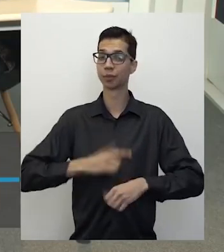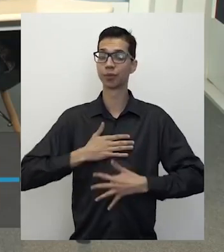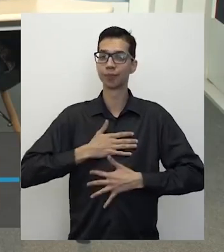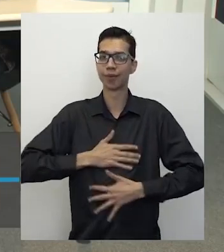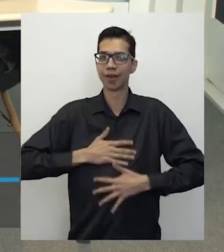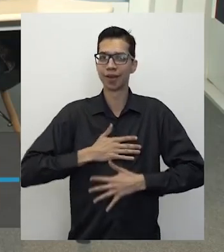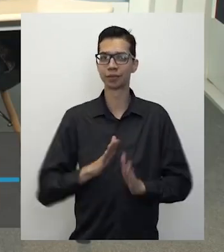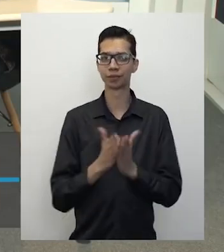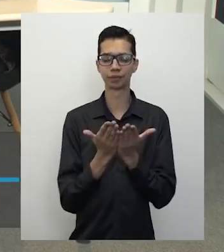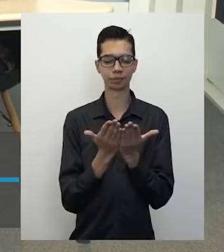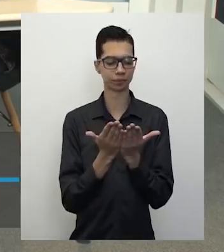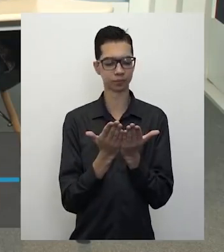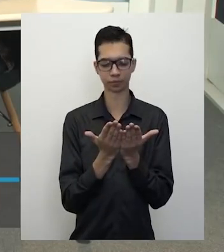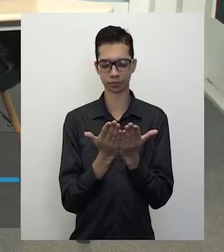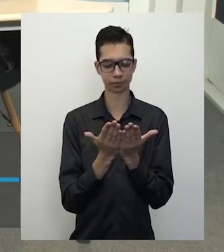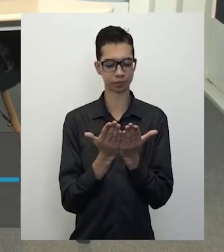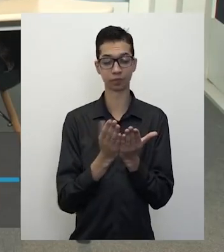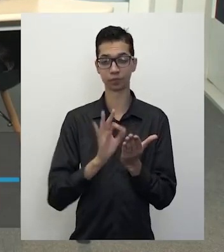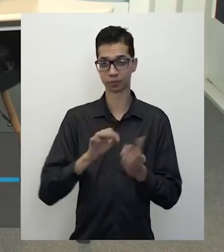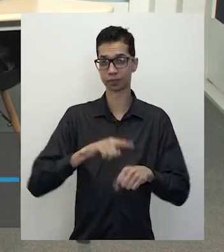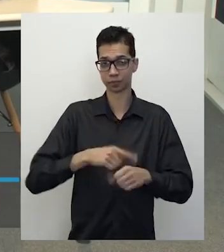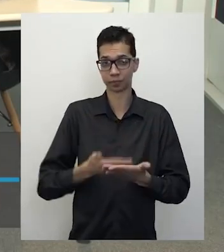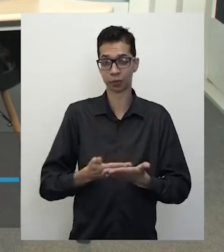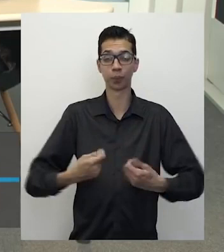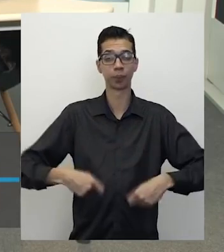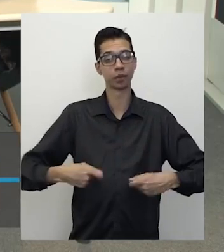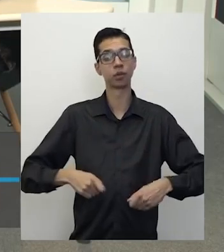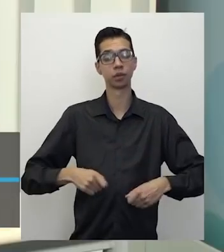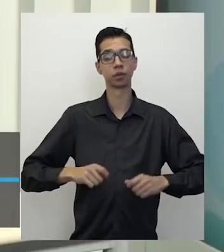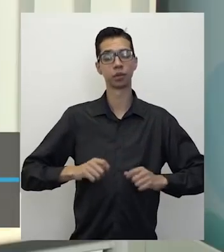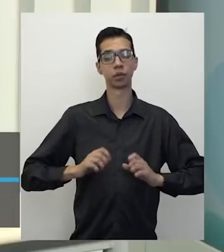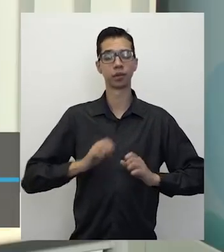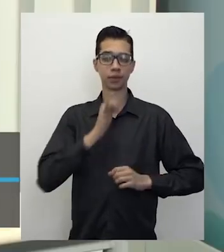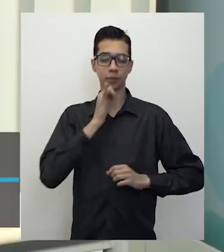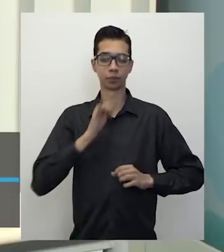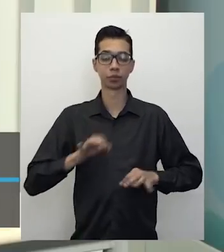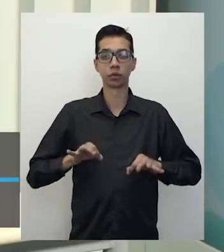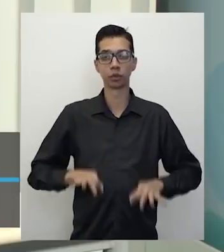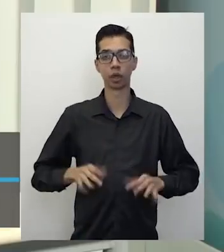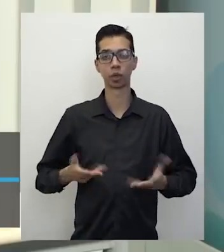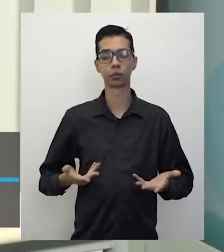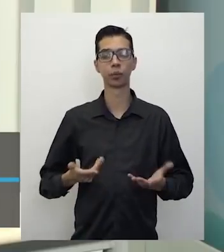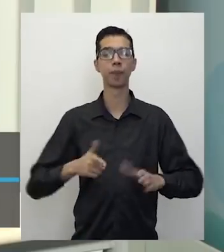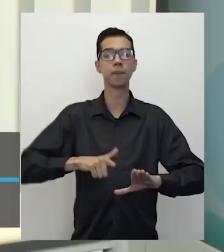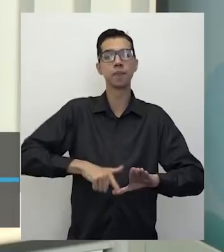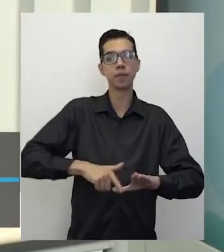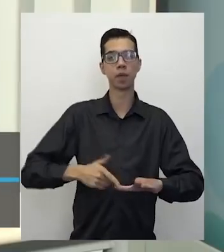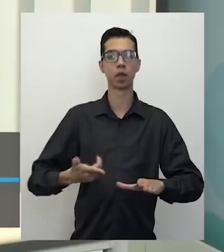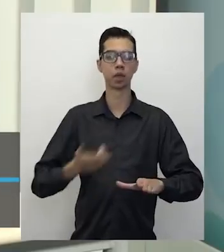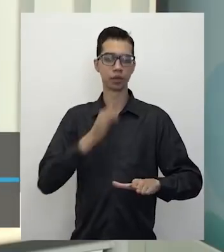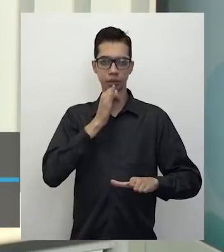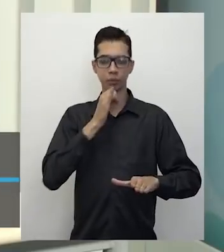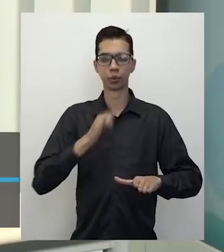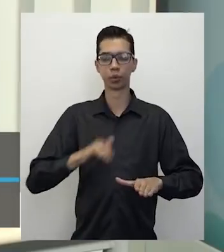ter uma postura, estar com os pés apoiados, né, para ter um foco, para ter concentração.